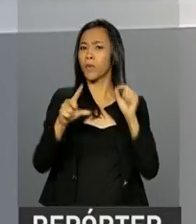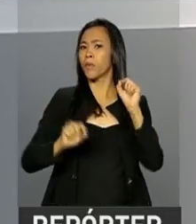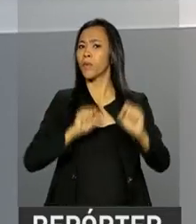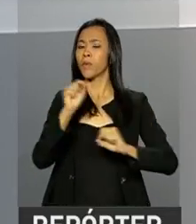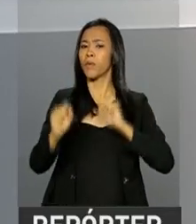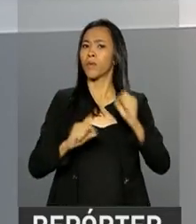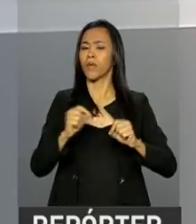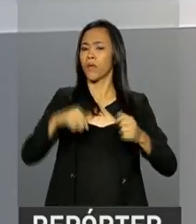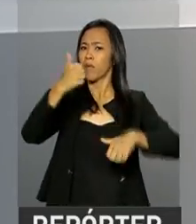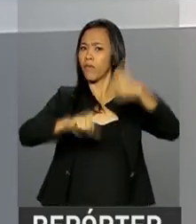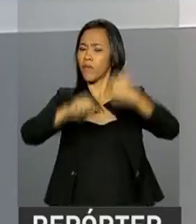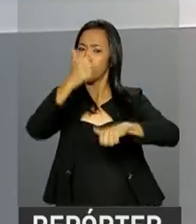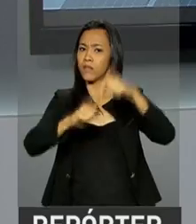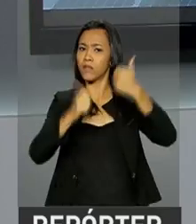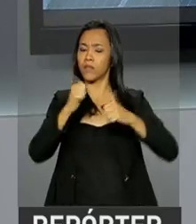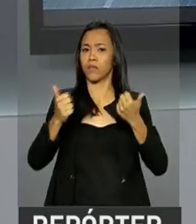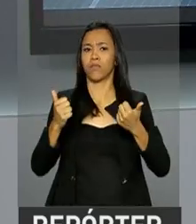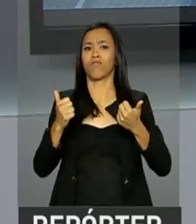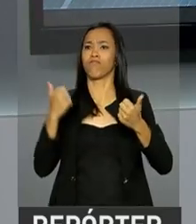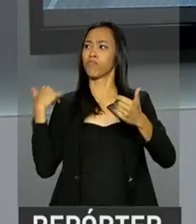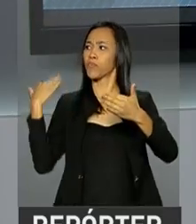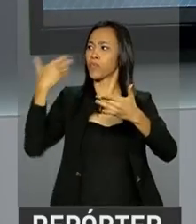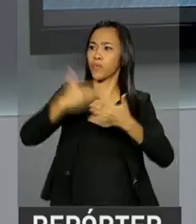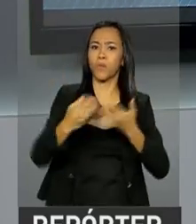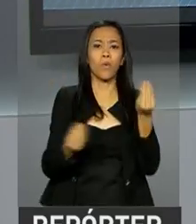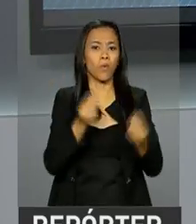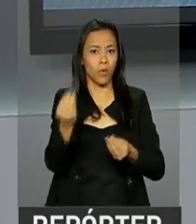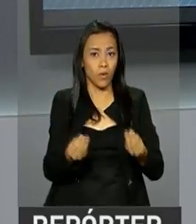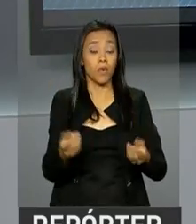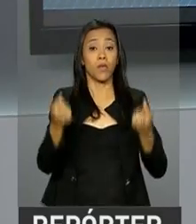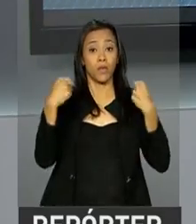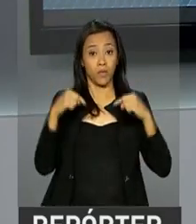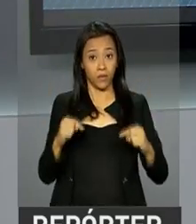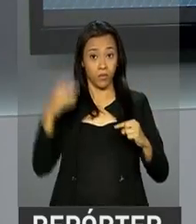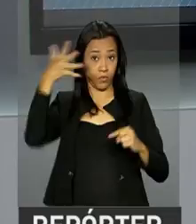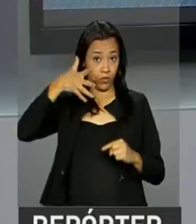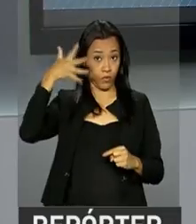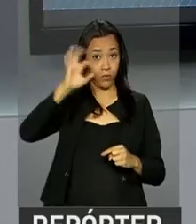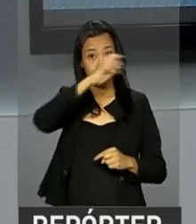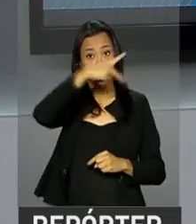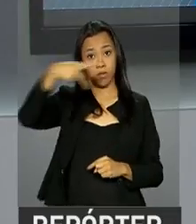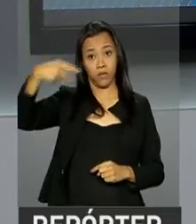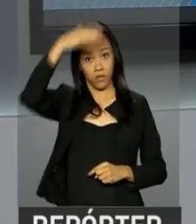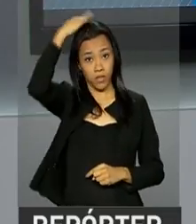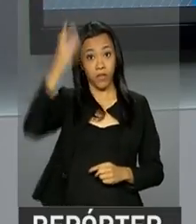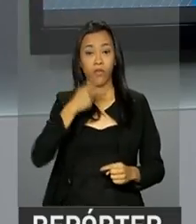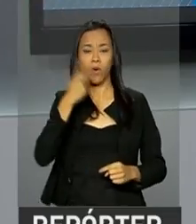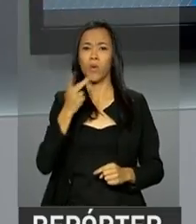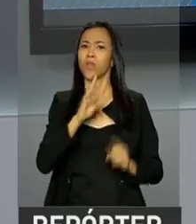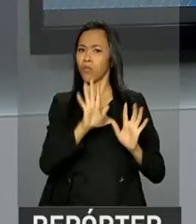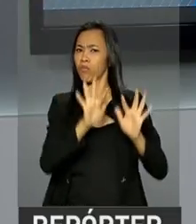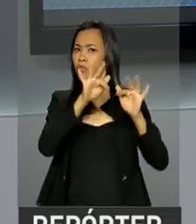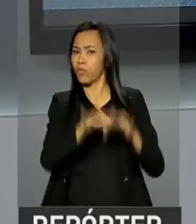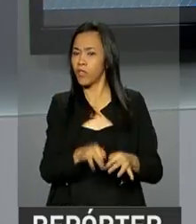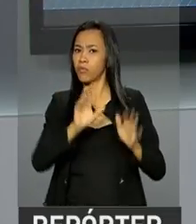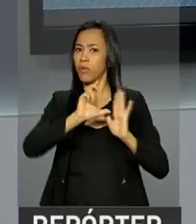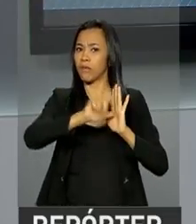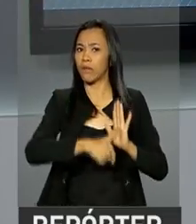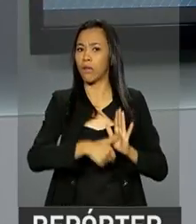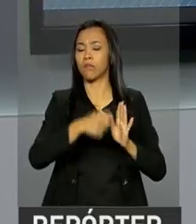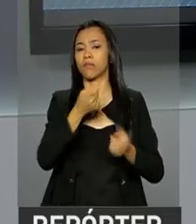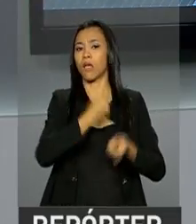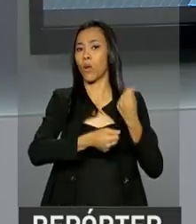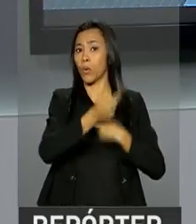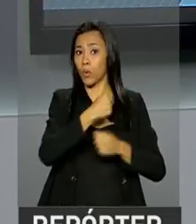adotadas nesse período em seu discurso o presidente michel temer afirmou que o país está chegando ao final de uma recessão que está sendo